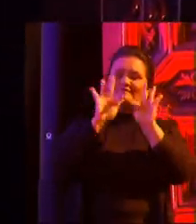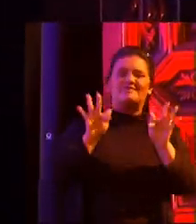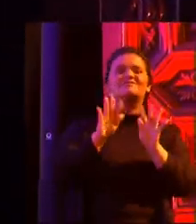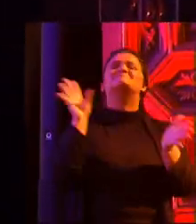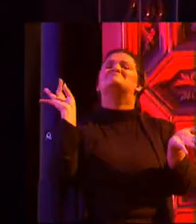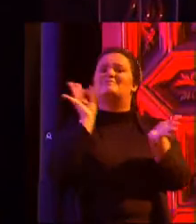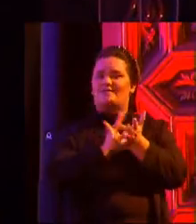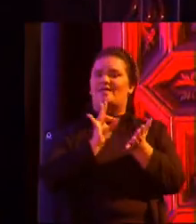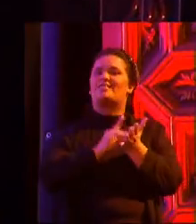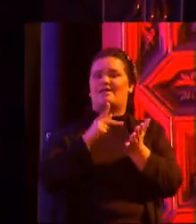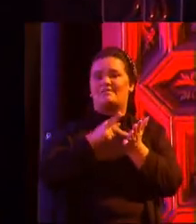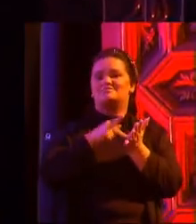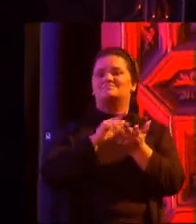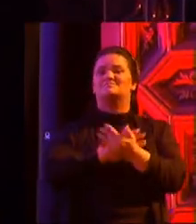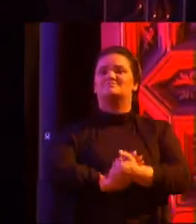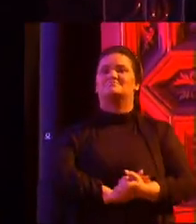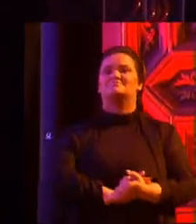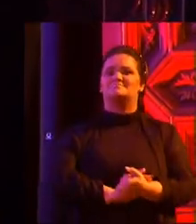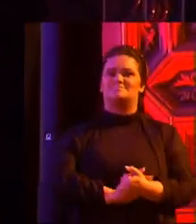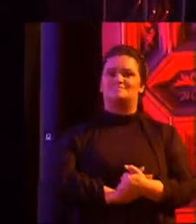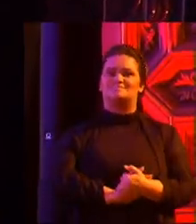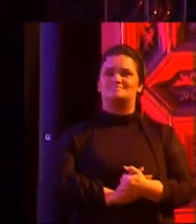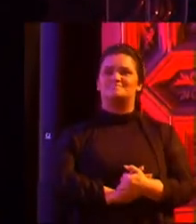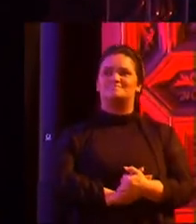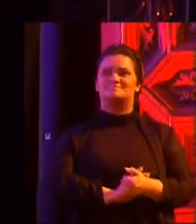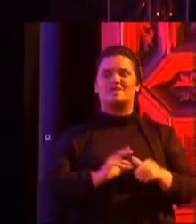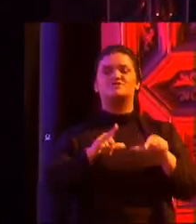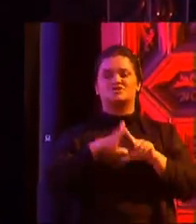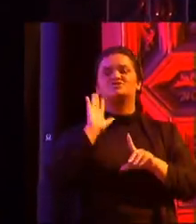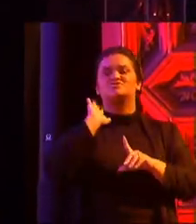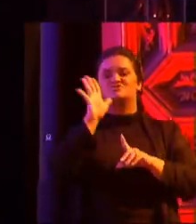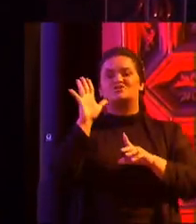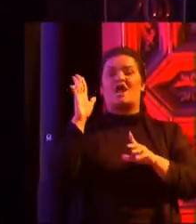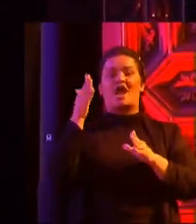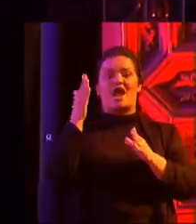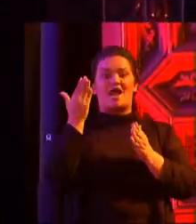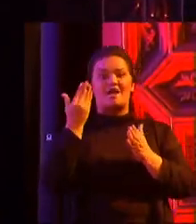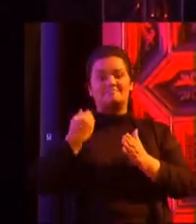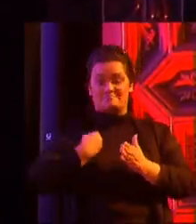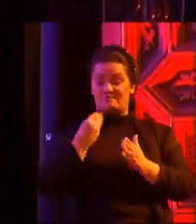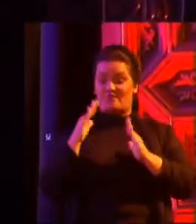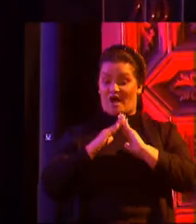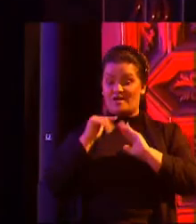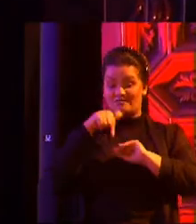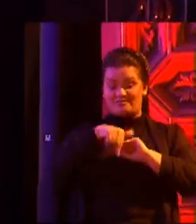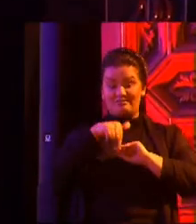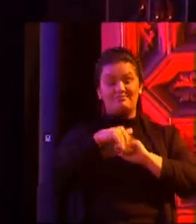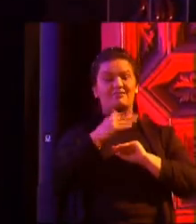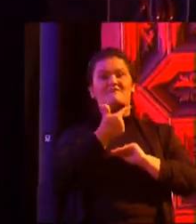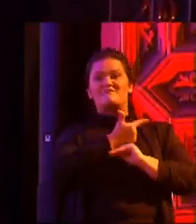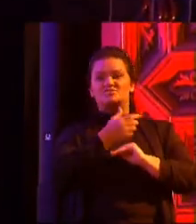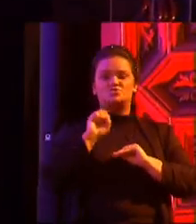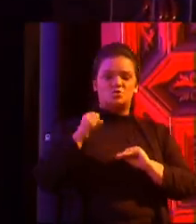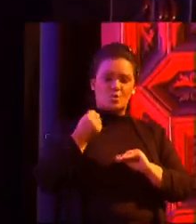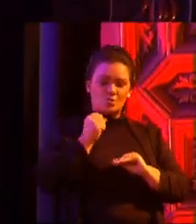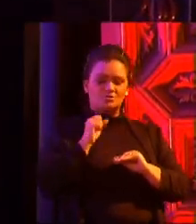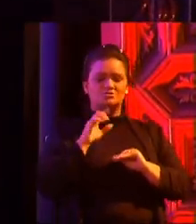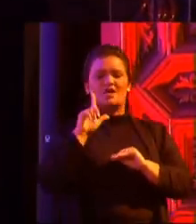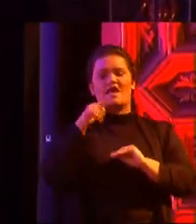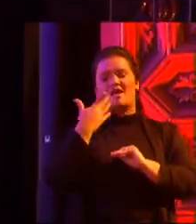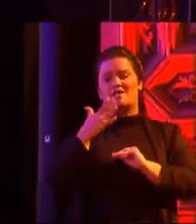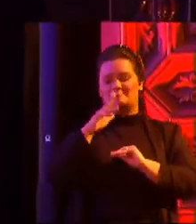muito feliz. Eu estou aqui há 28 anos e esse prêmio é uma